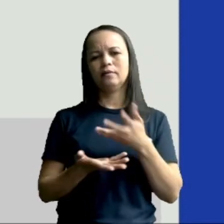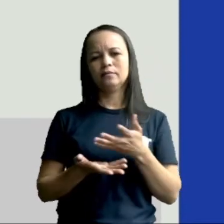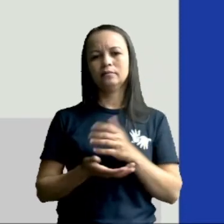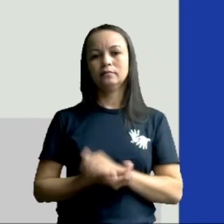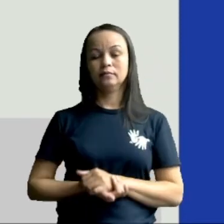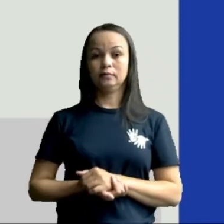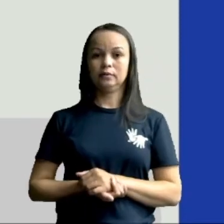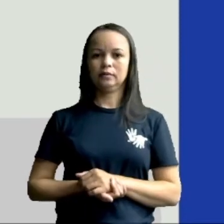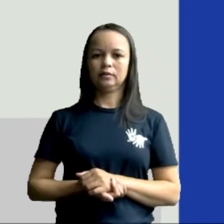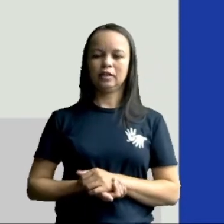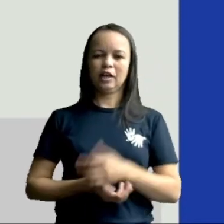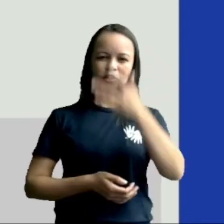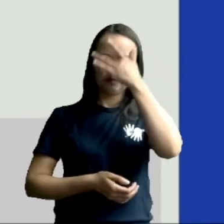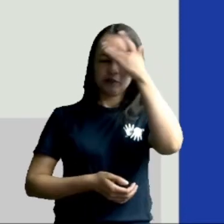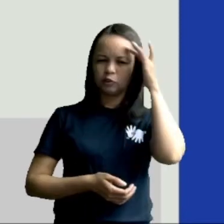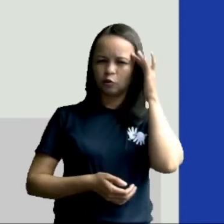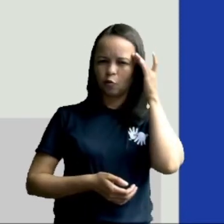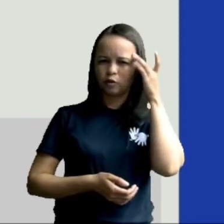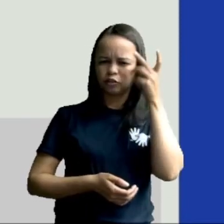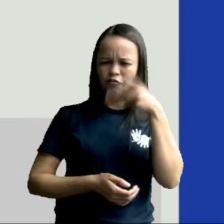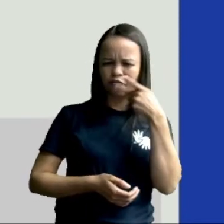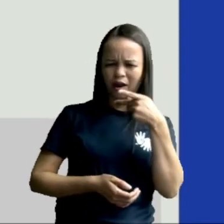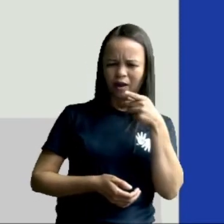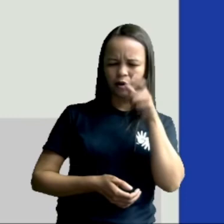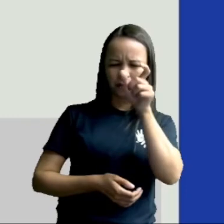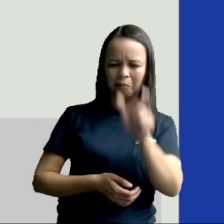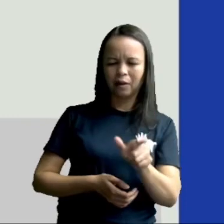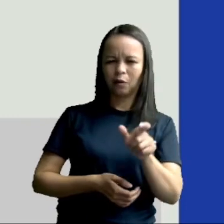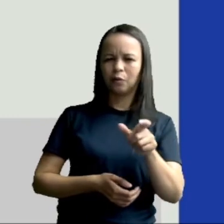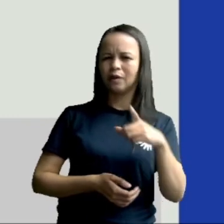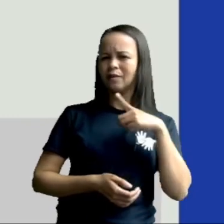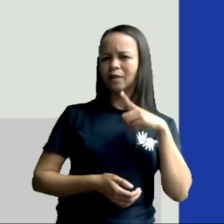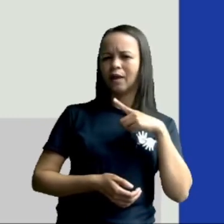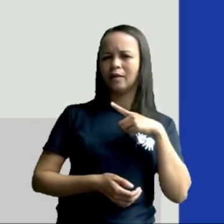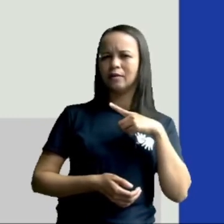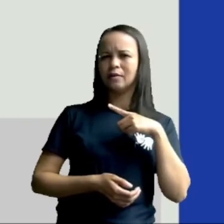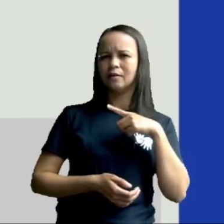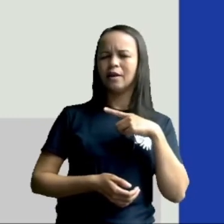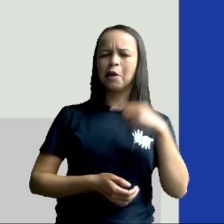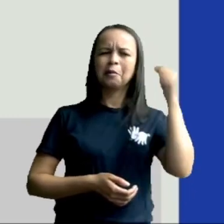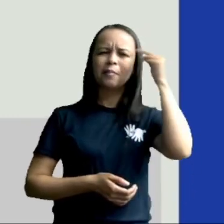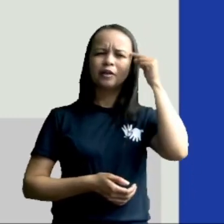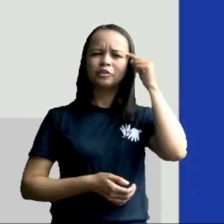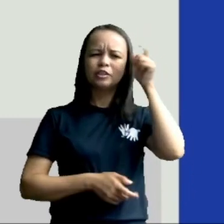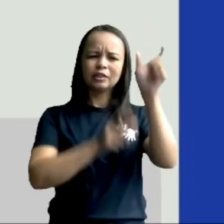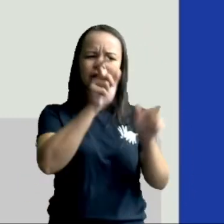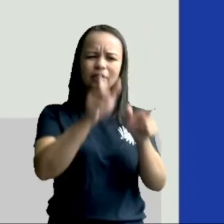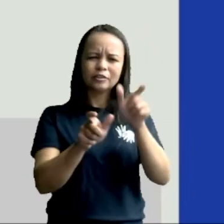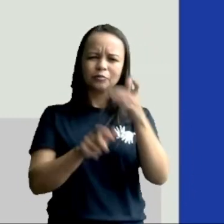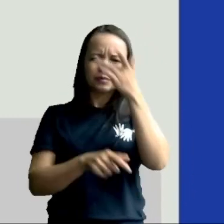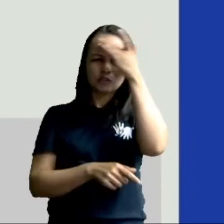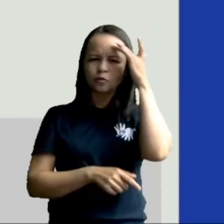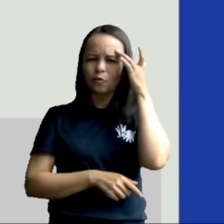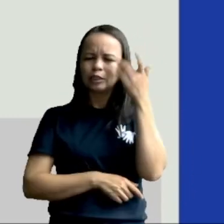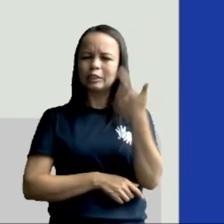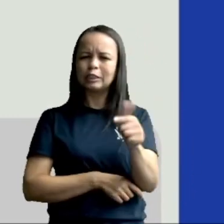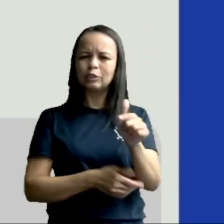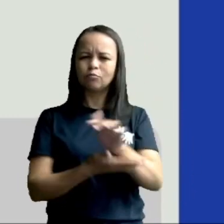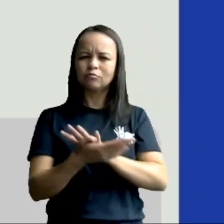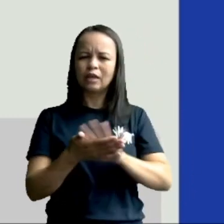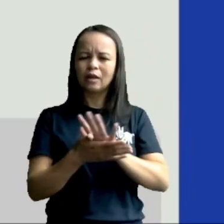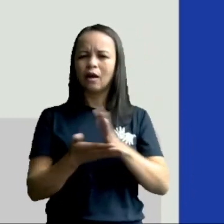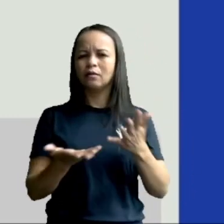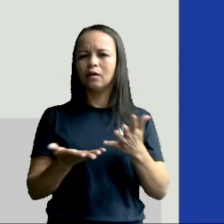As pessoas julgam pelo que tem. Imagine aquelas que nem têm. O que ele está falando?